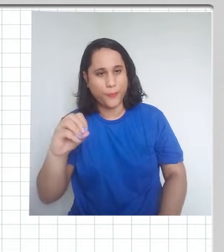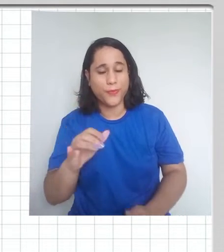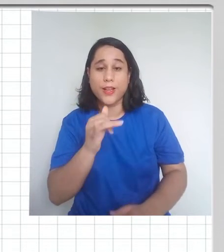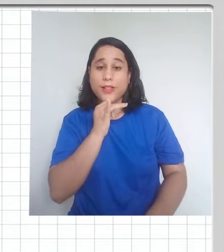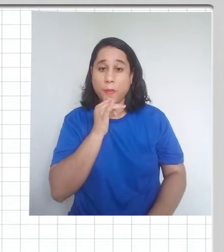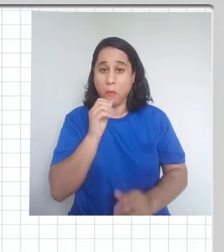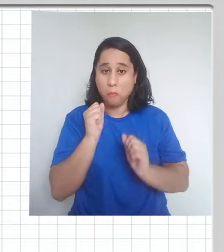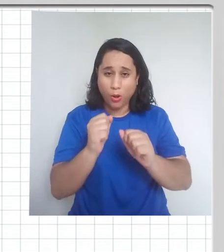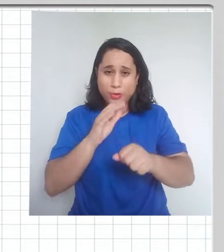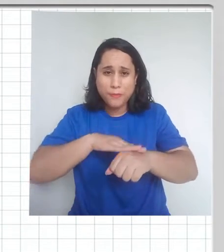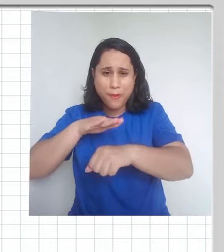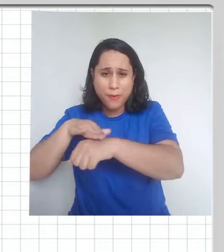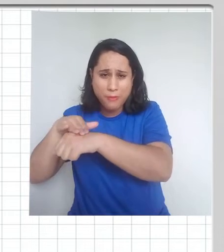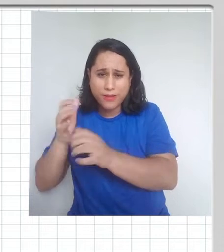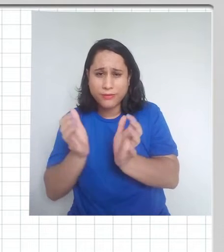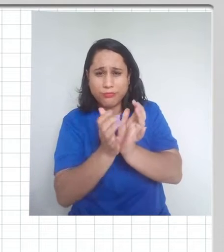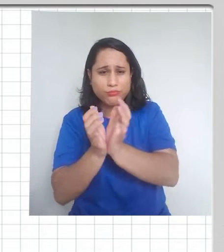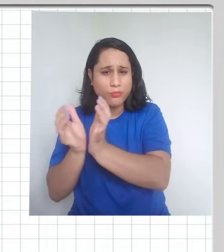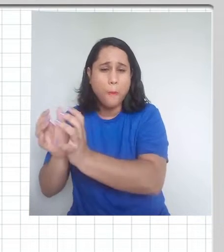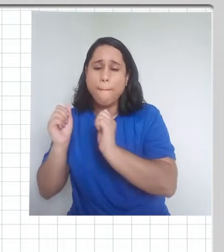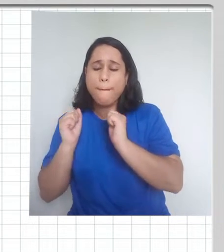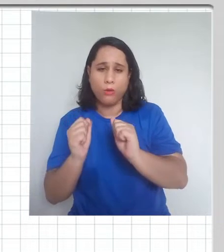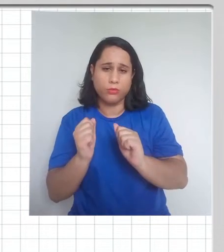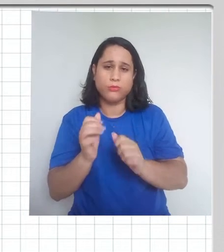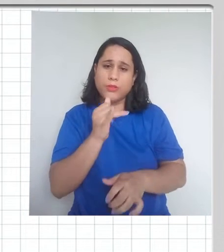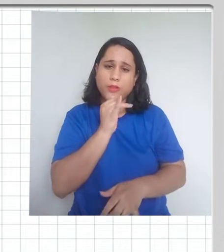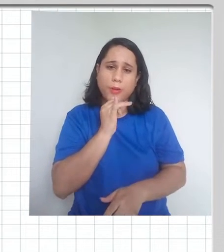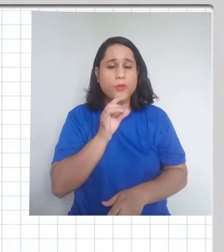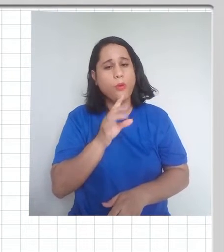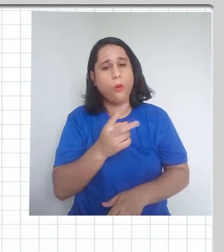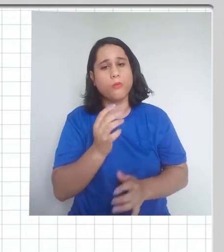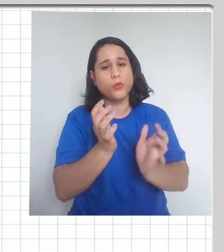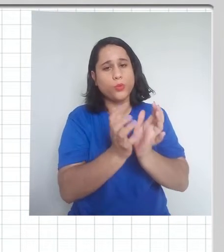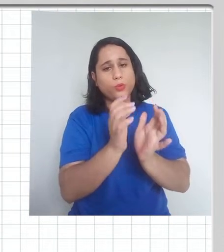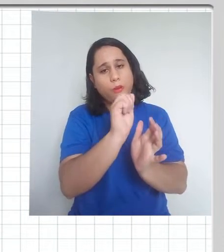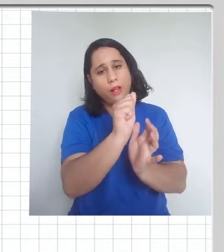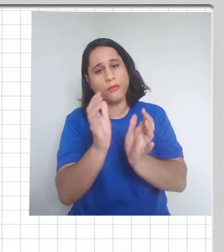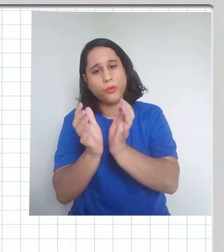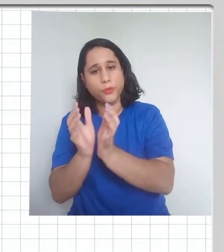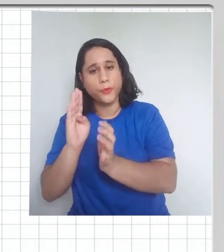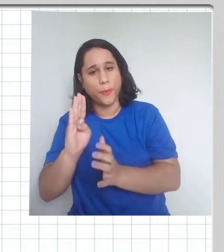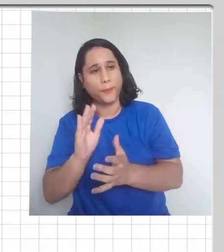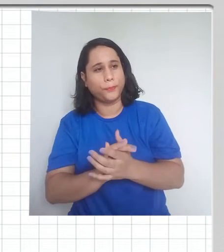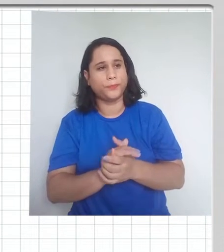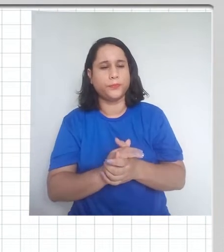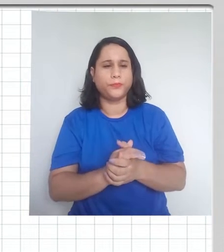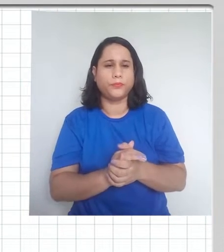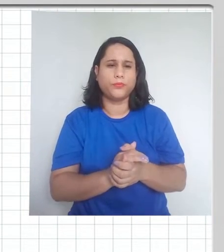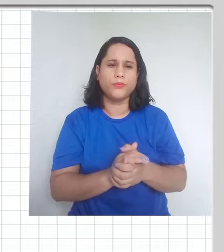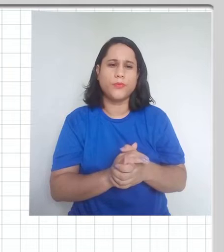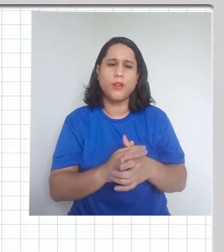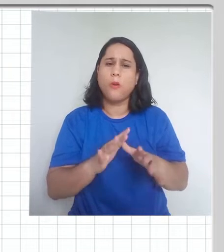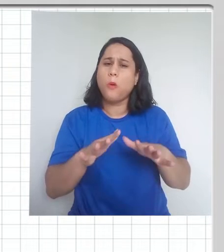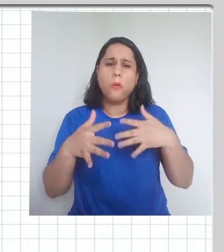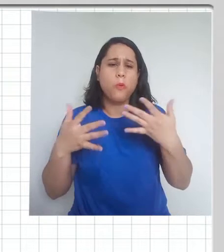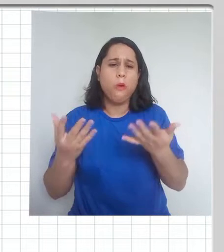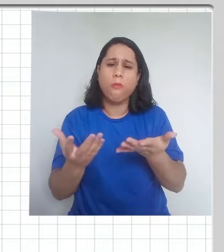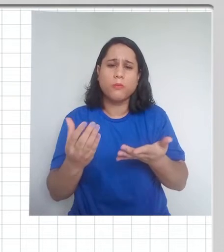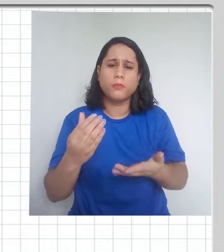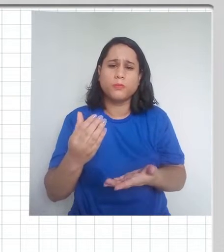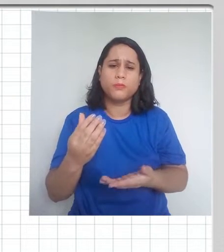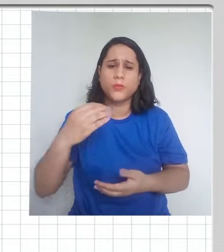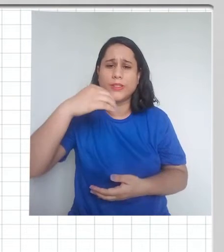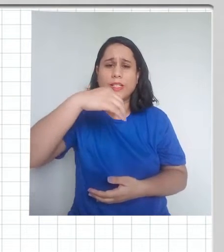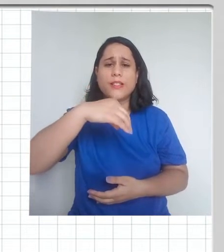dois conjuntos, o conjunto A com o conjunto B. Quando a gente une os dois conjuntos, quem seria a intersecção